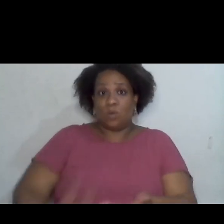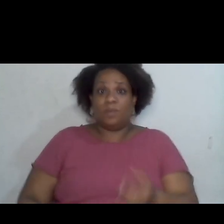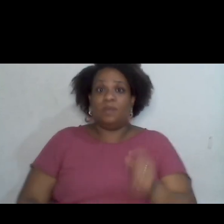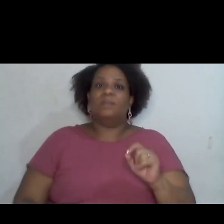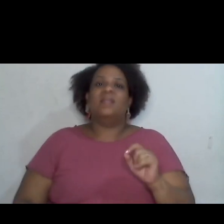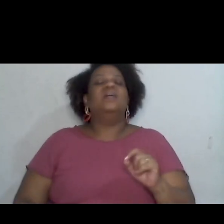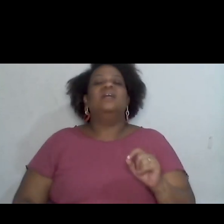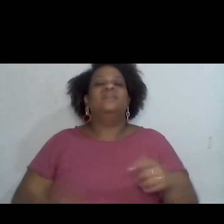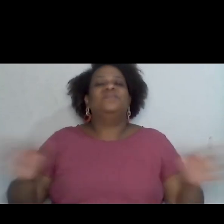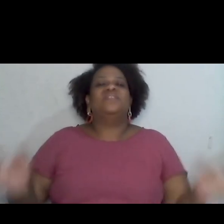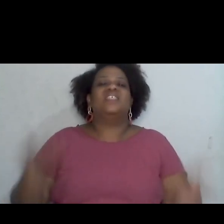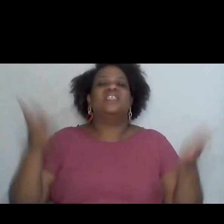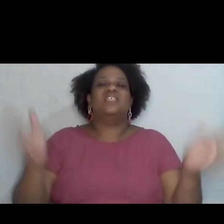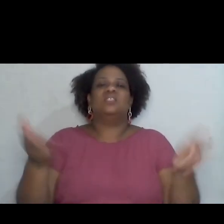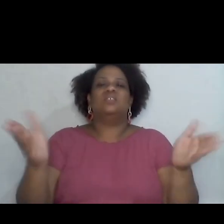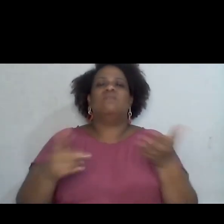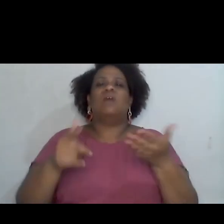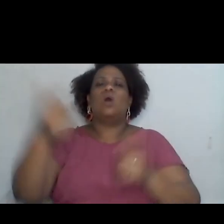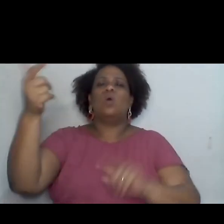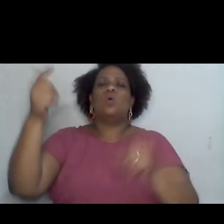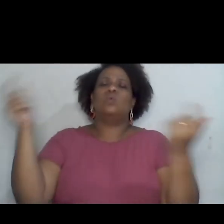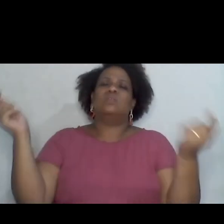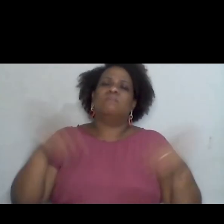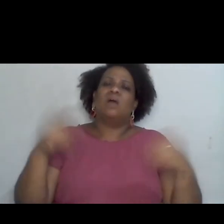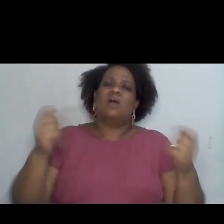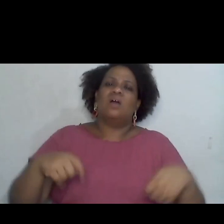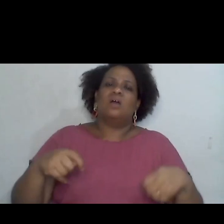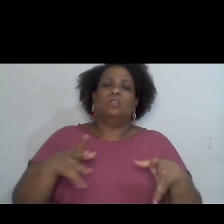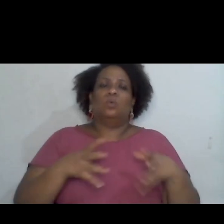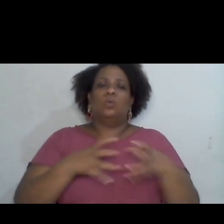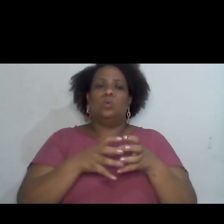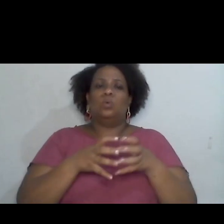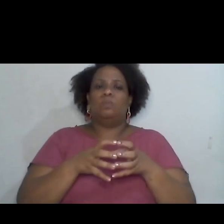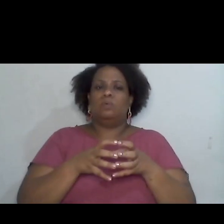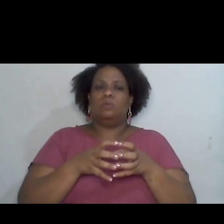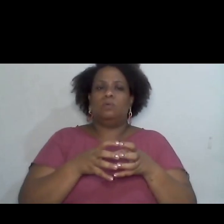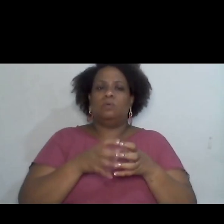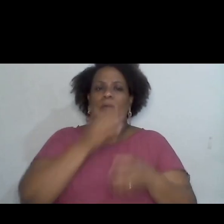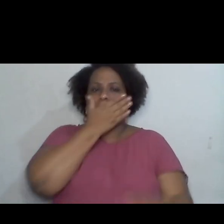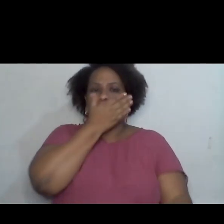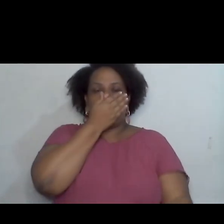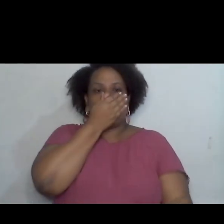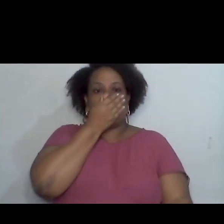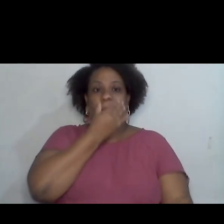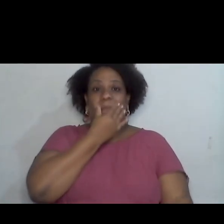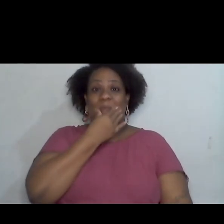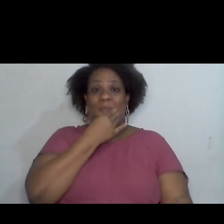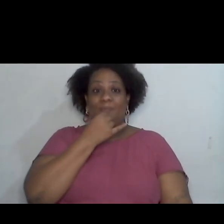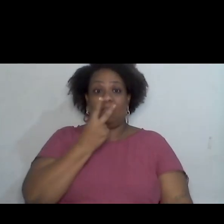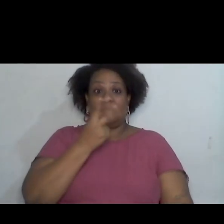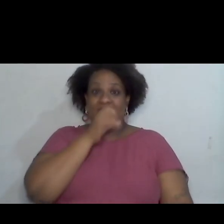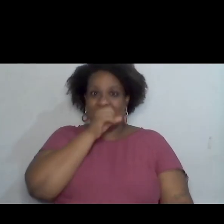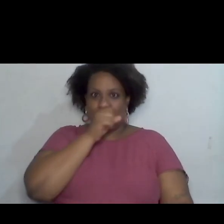incentivar outras possibilidades, outros grupos. Eu tive em 2 quilombos nesse final de semana e eles... Foi